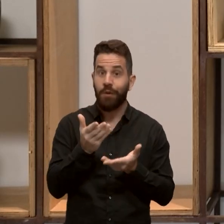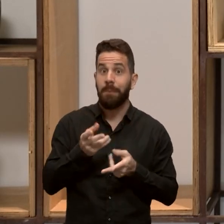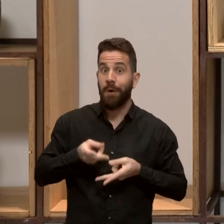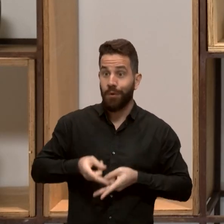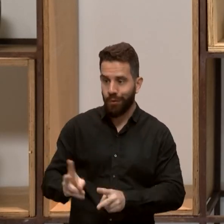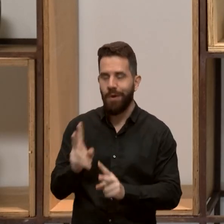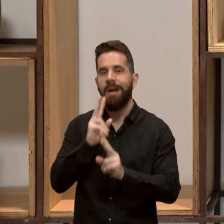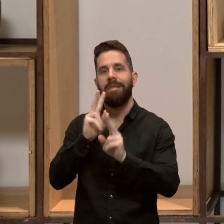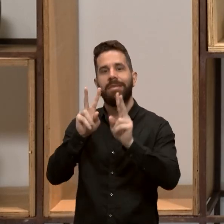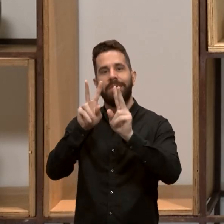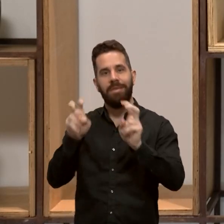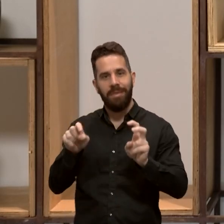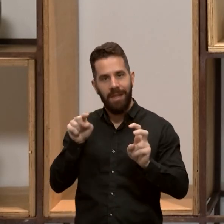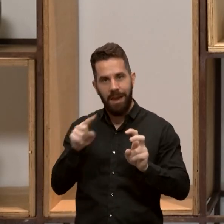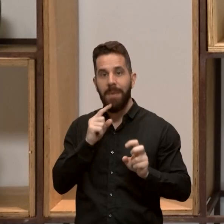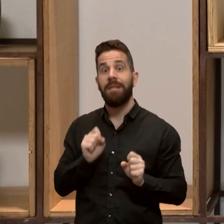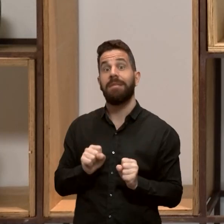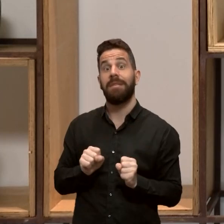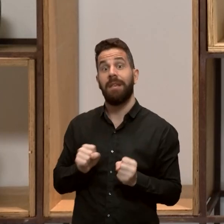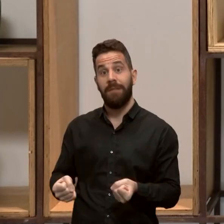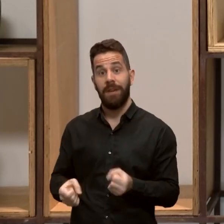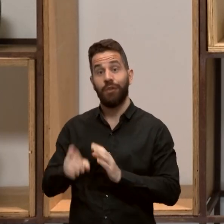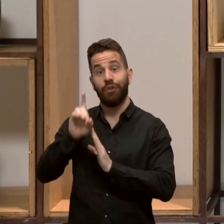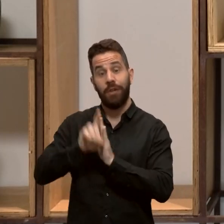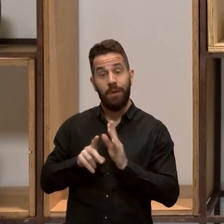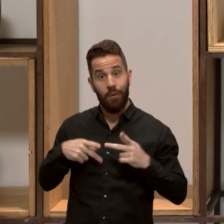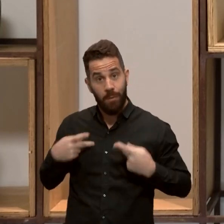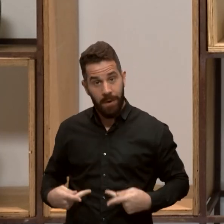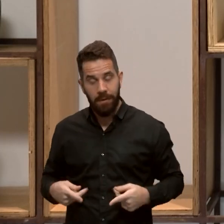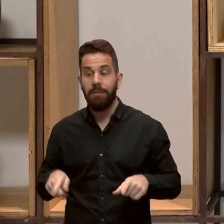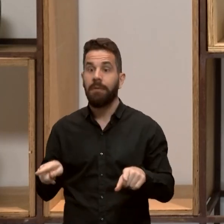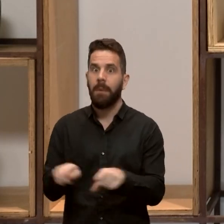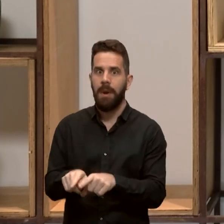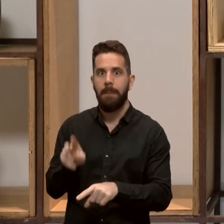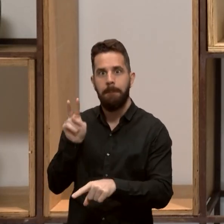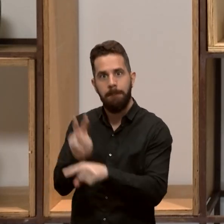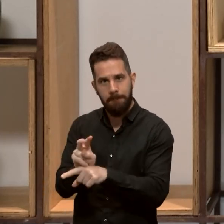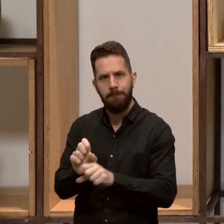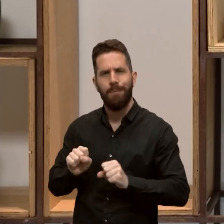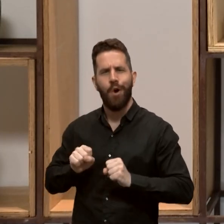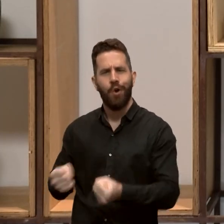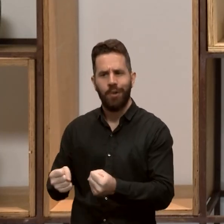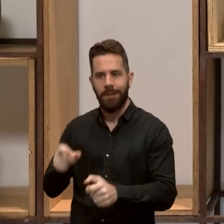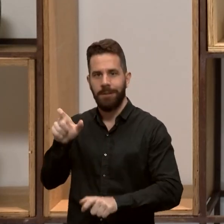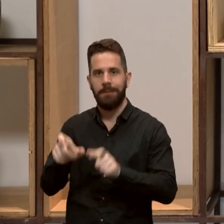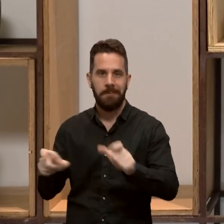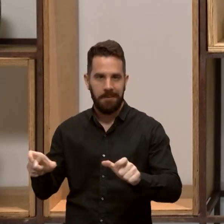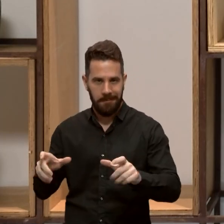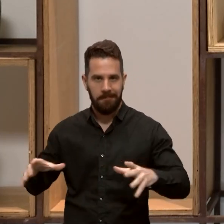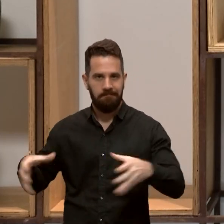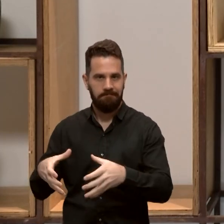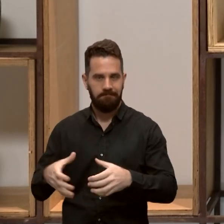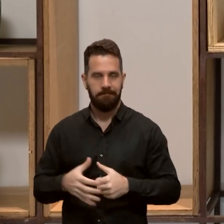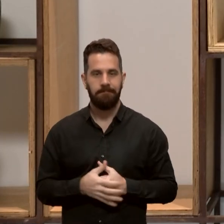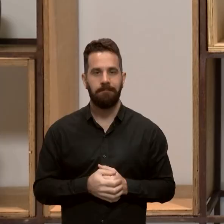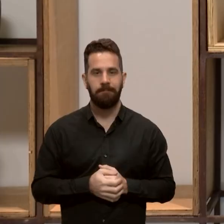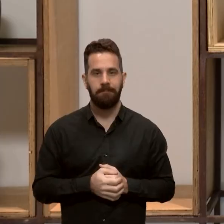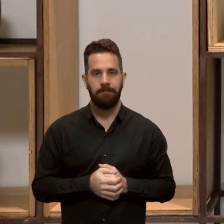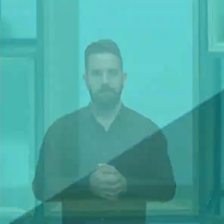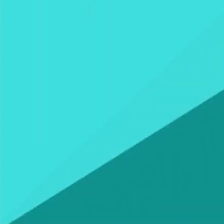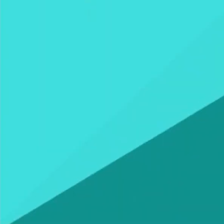continuar falando sobre a defesa dos direitos humanos e a proteção dos defensores de direitos humanos.